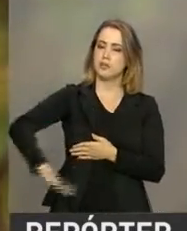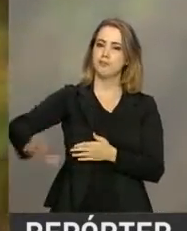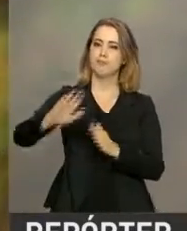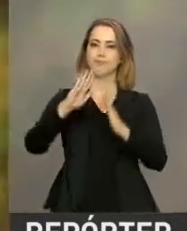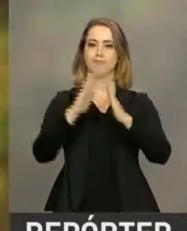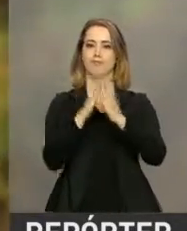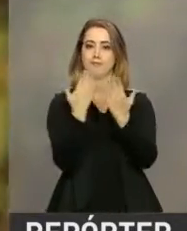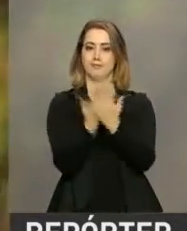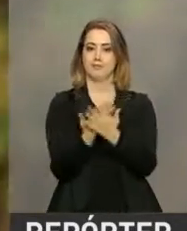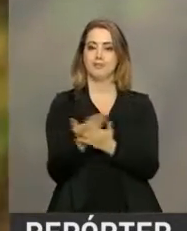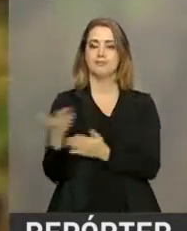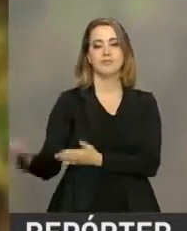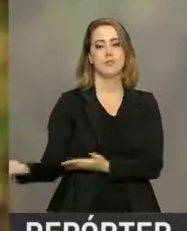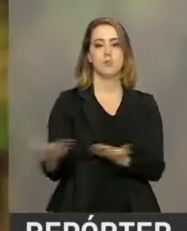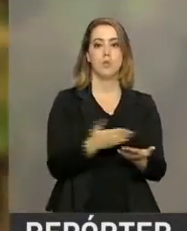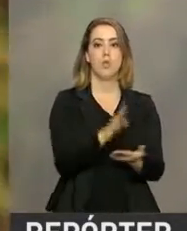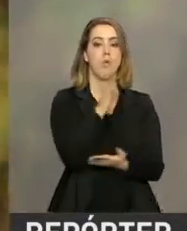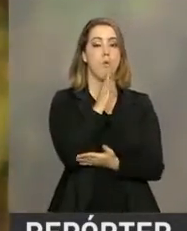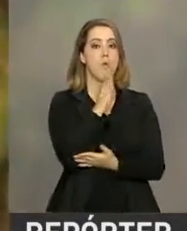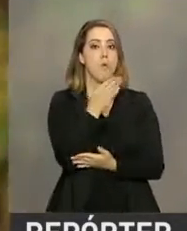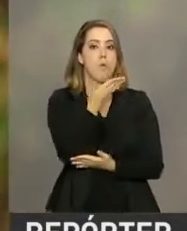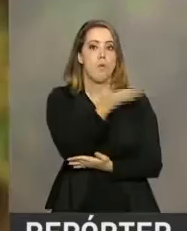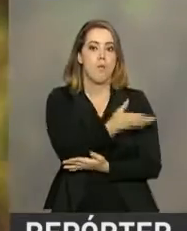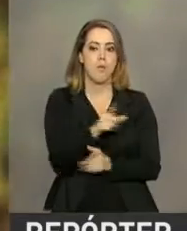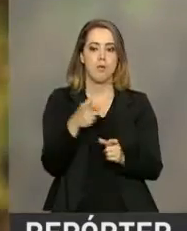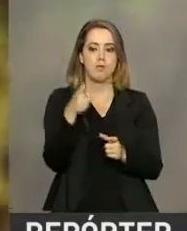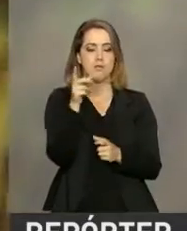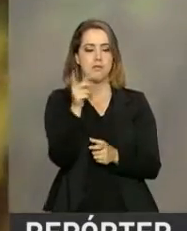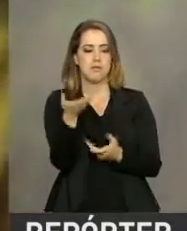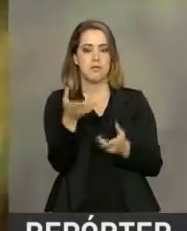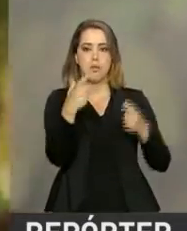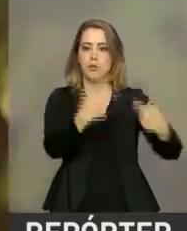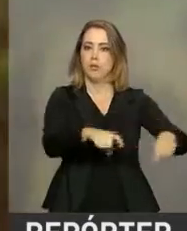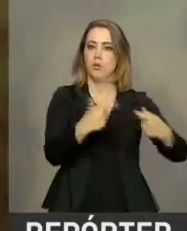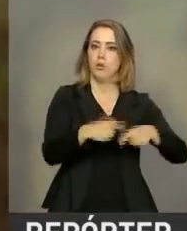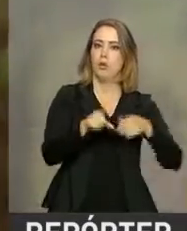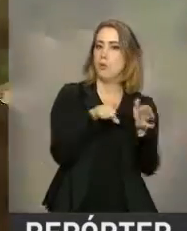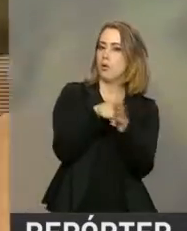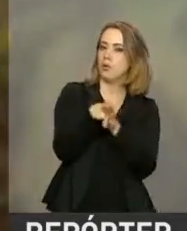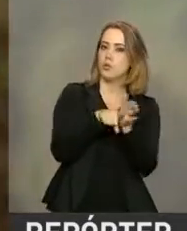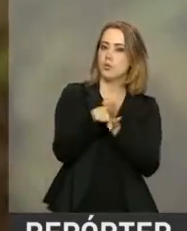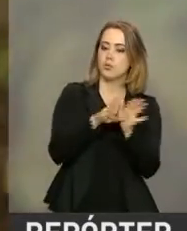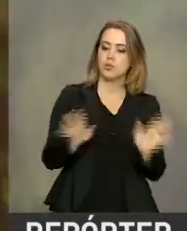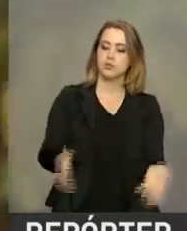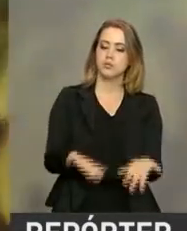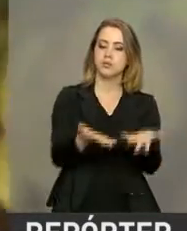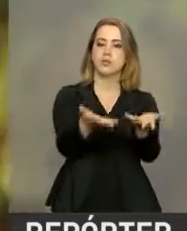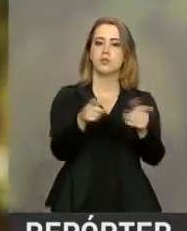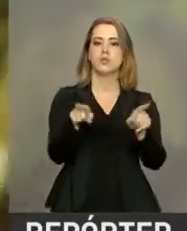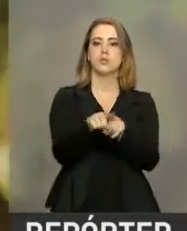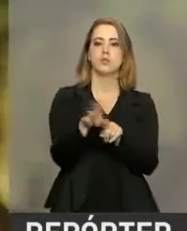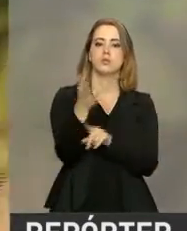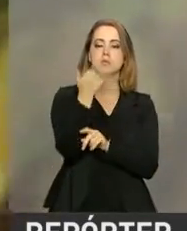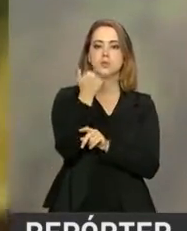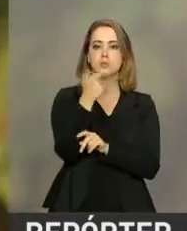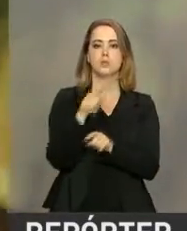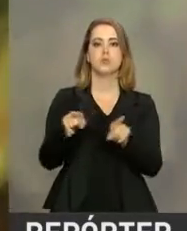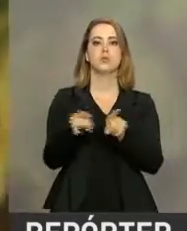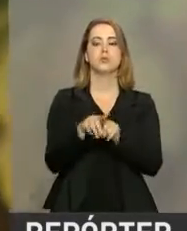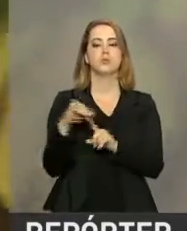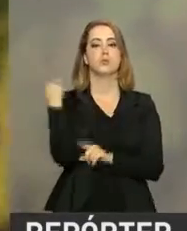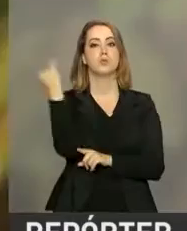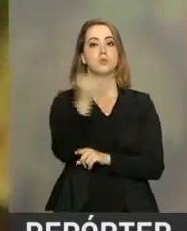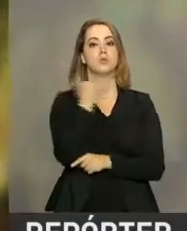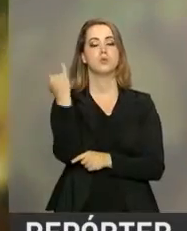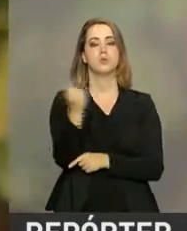tá é é conhecendo um centro de pesquisa que produz que trabalha com a produção de alimentos nem que são tão importantes